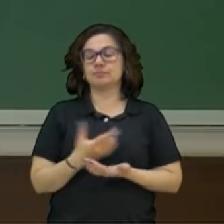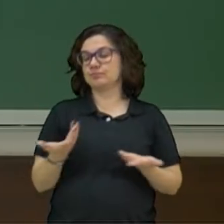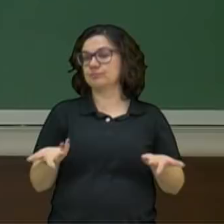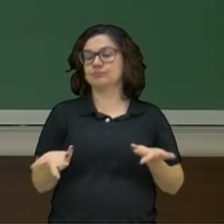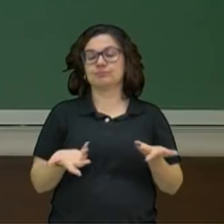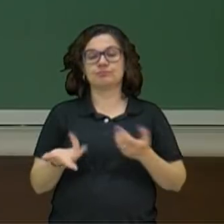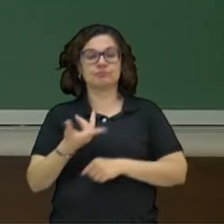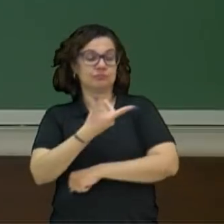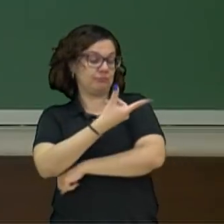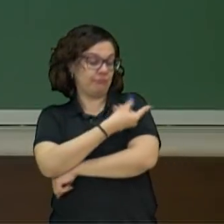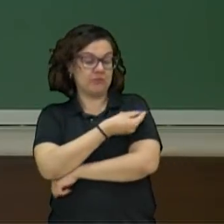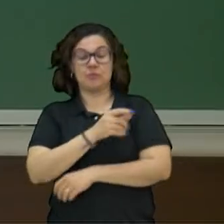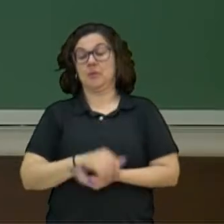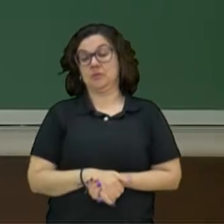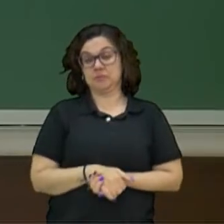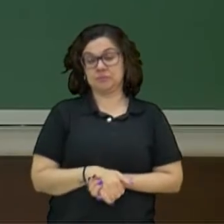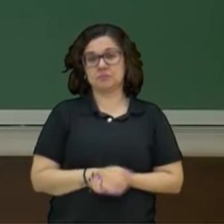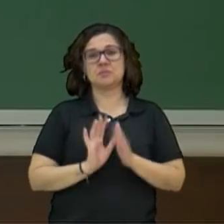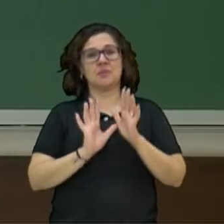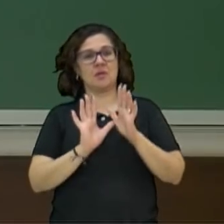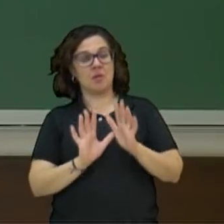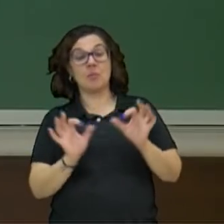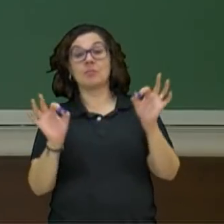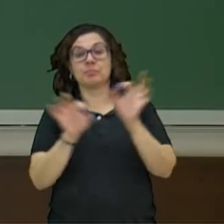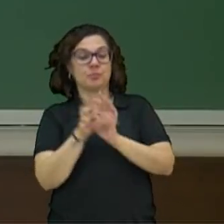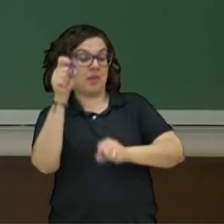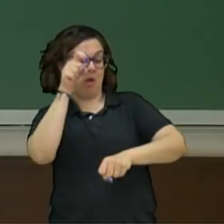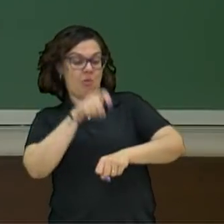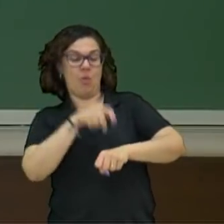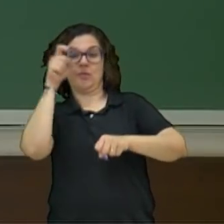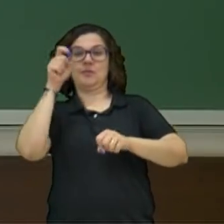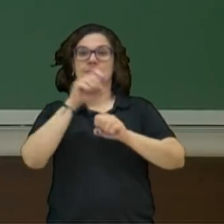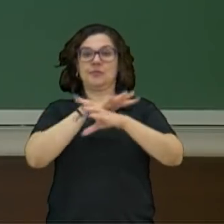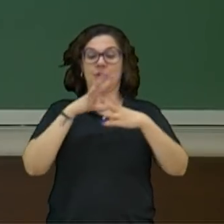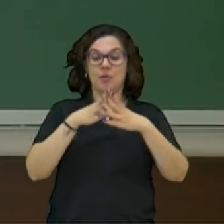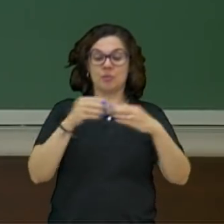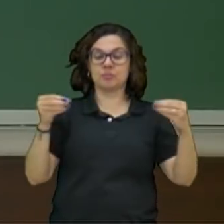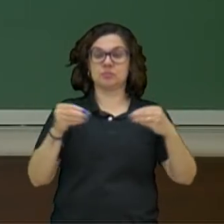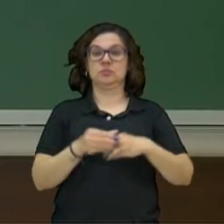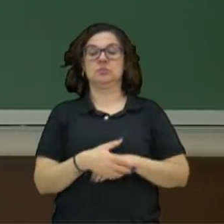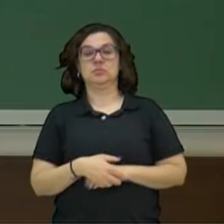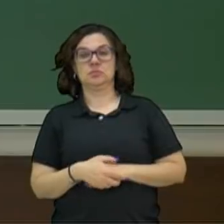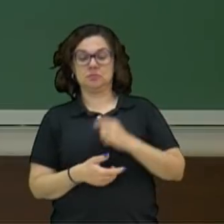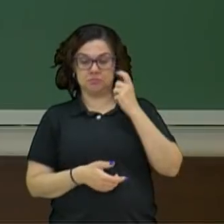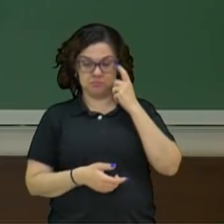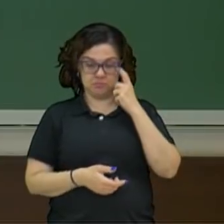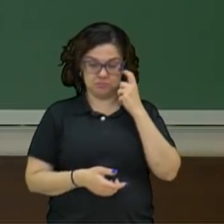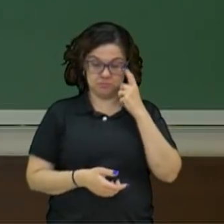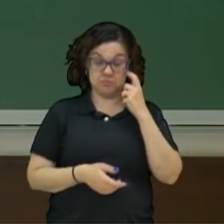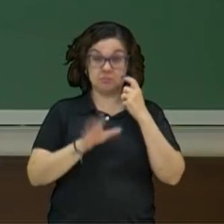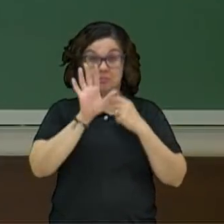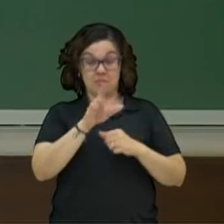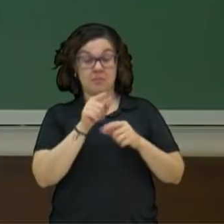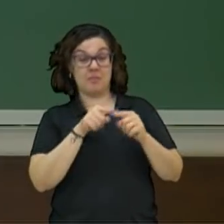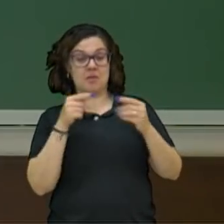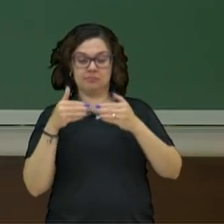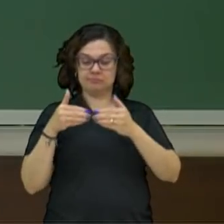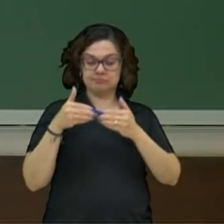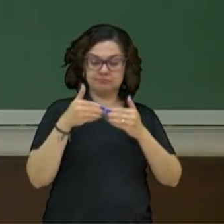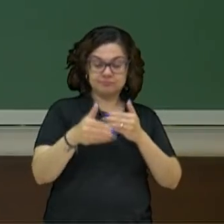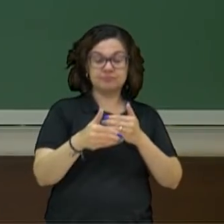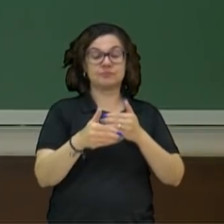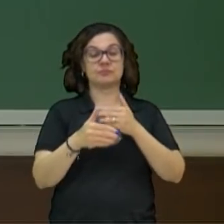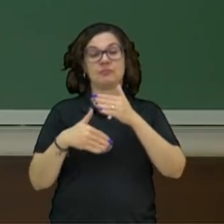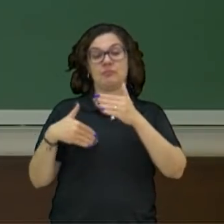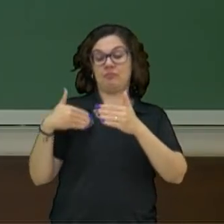ali, injetada no braço, não é imediato, tá? Não é na hora que você recebeu a dose da vacina. Mas passado um